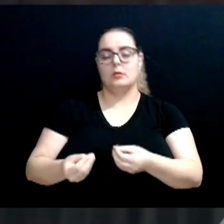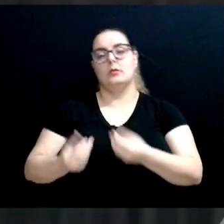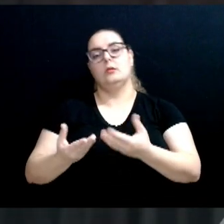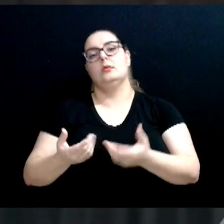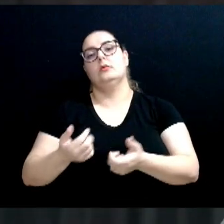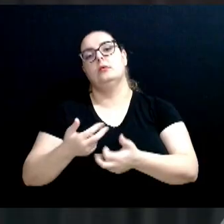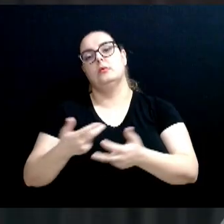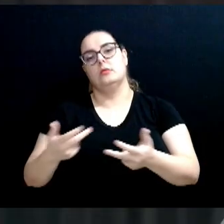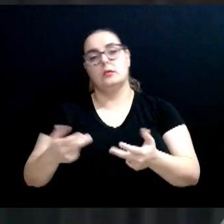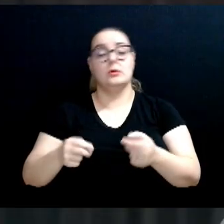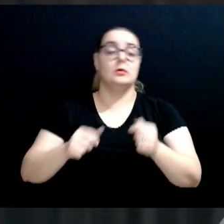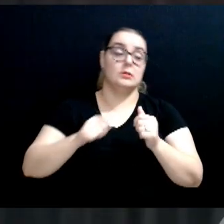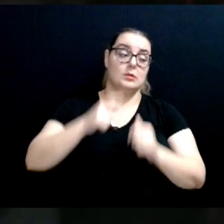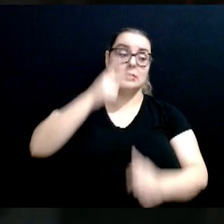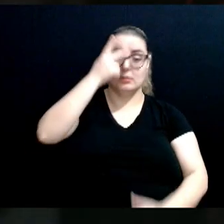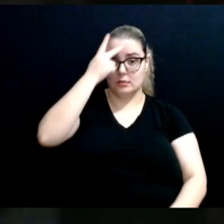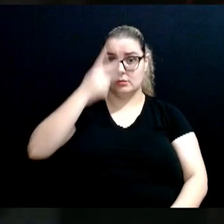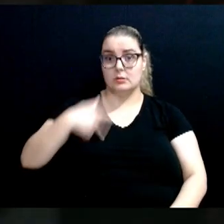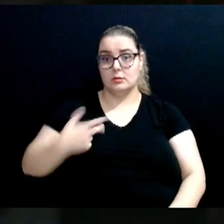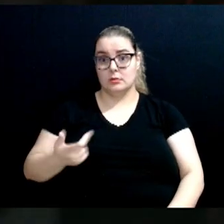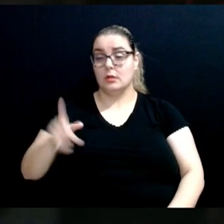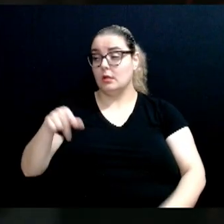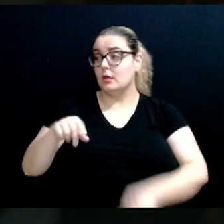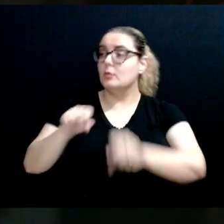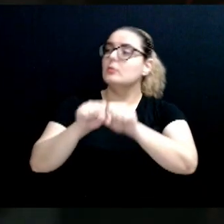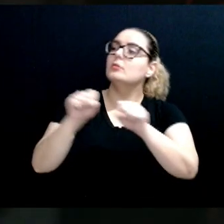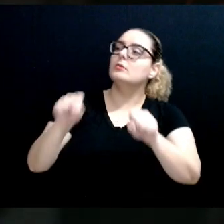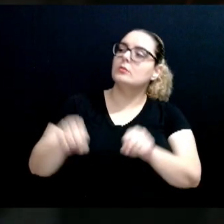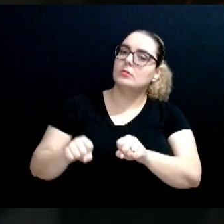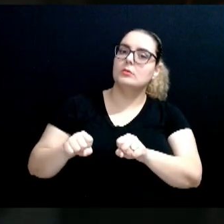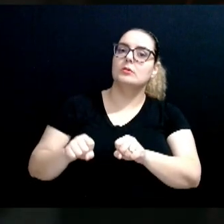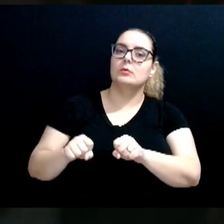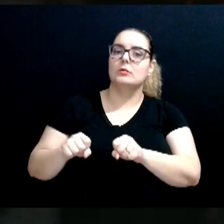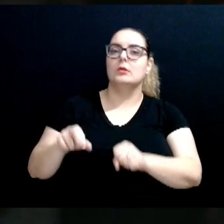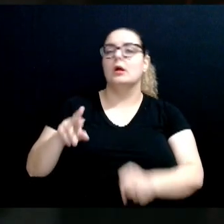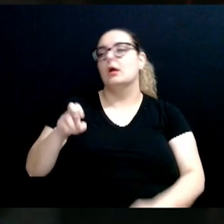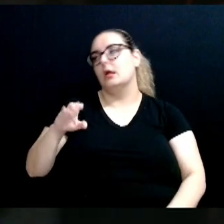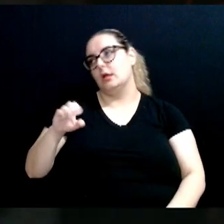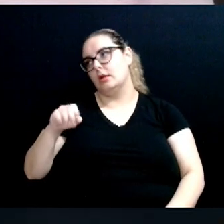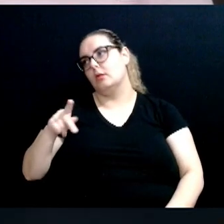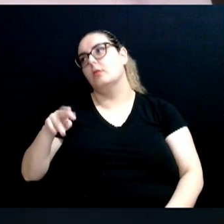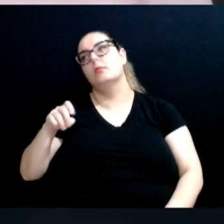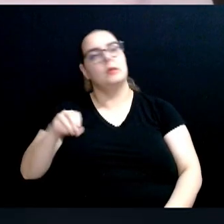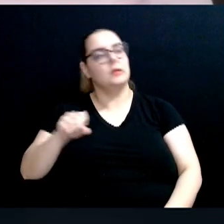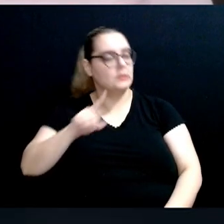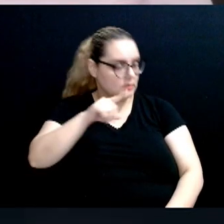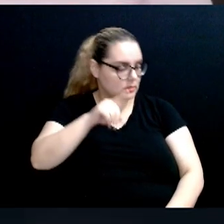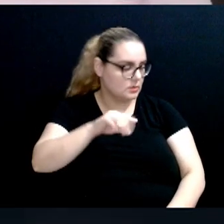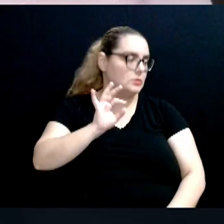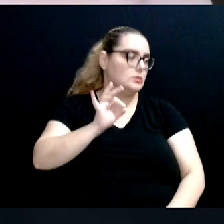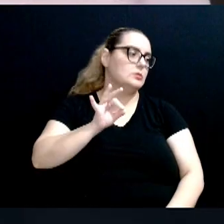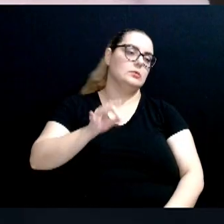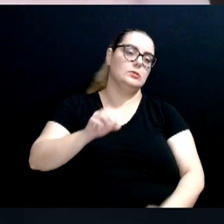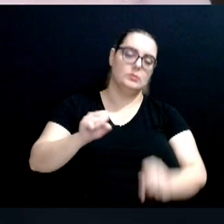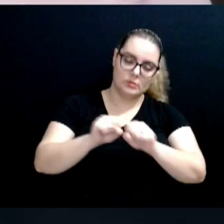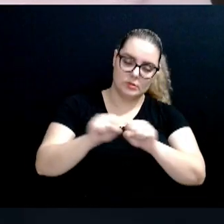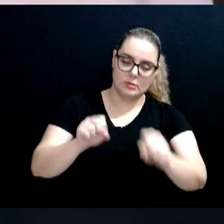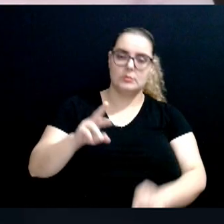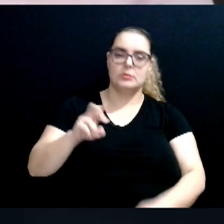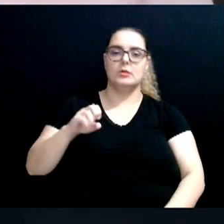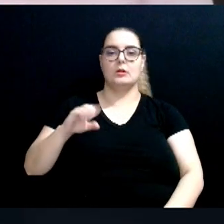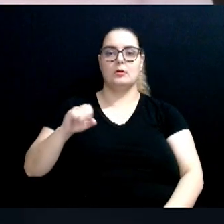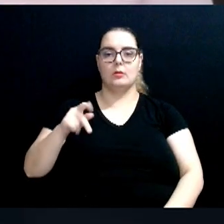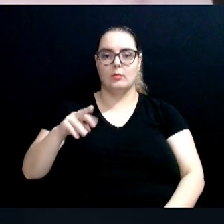ele ganhava. É um sistema de recompensa. Isso, tinha um sistema de recompensa. É um sistema de recompensa. Ô,